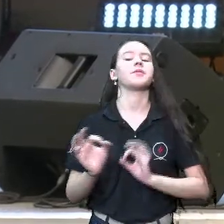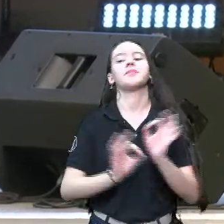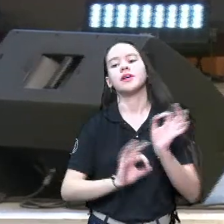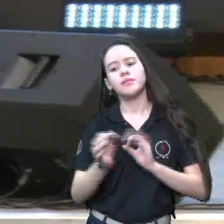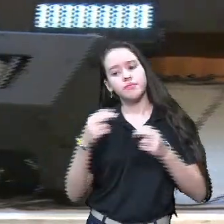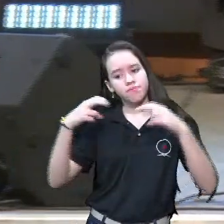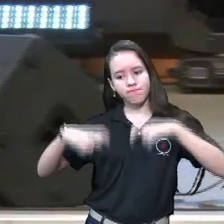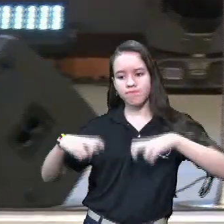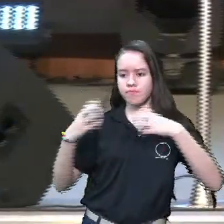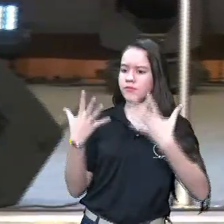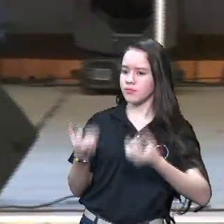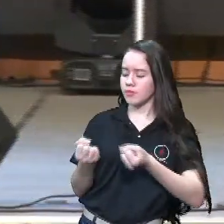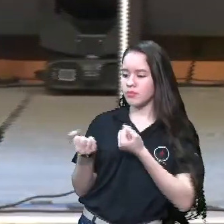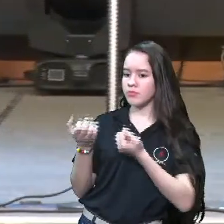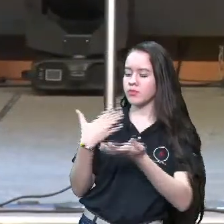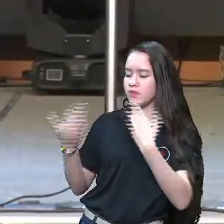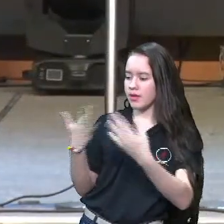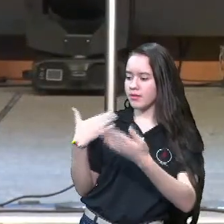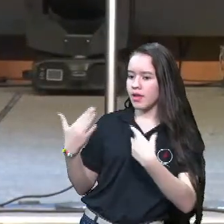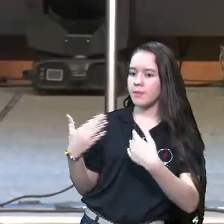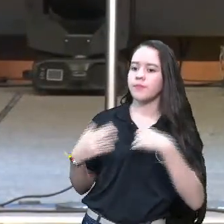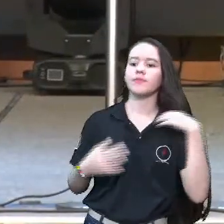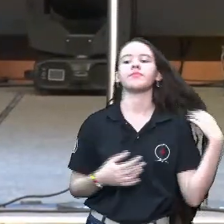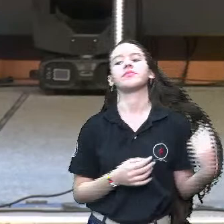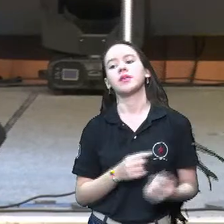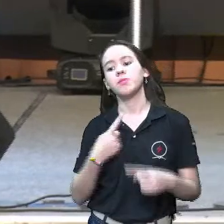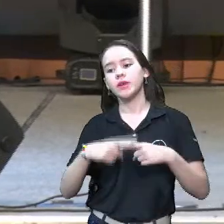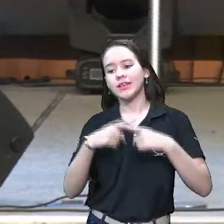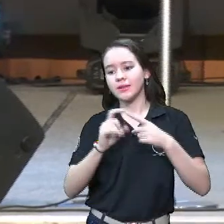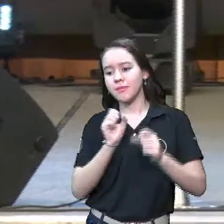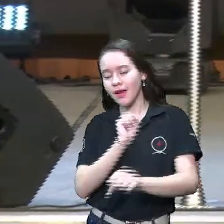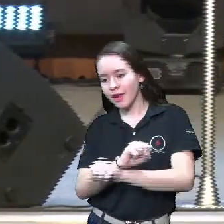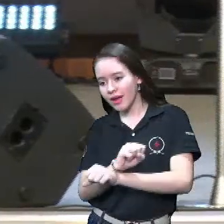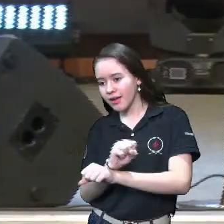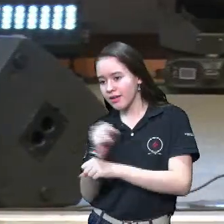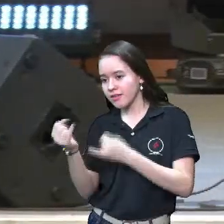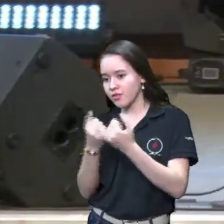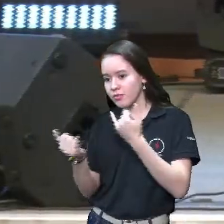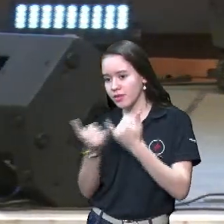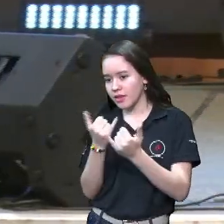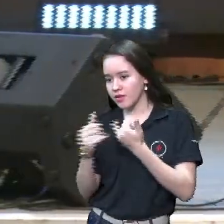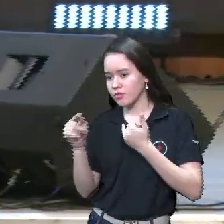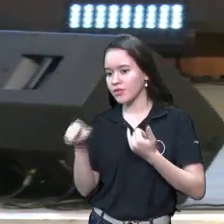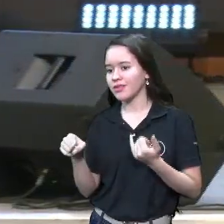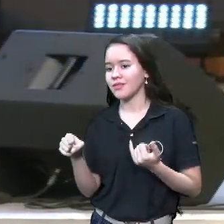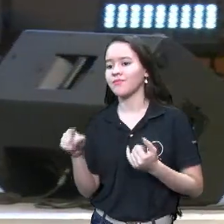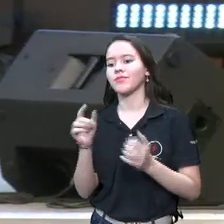conversar. Porque se for para parar e ter intimidade contigo, ele para.